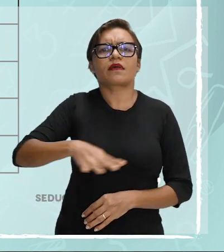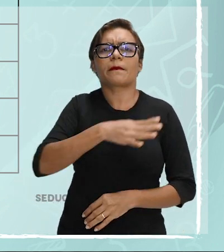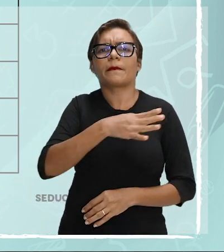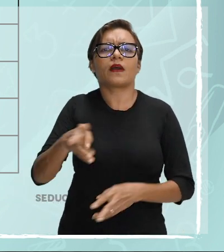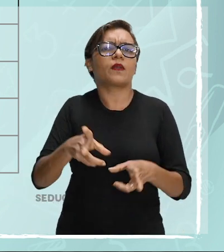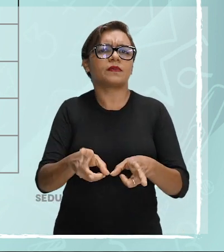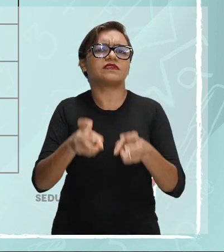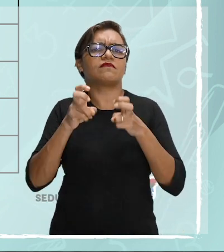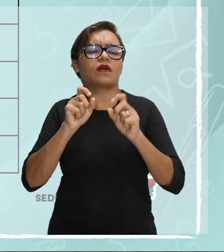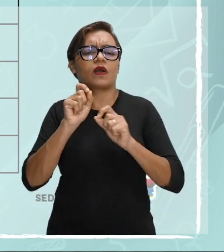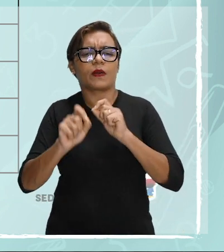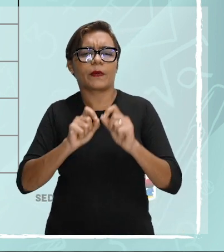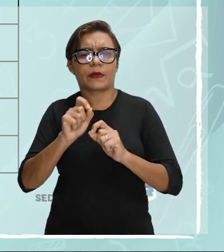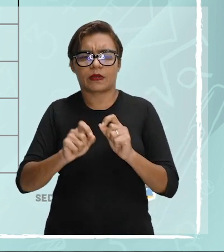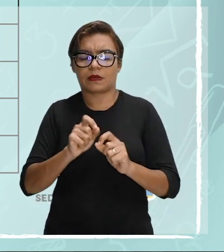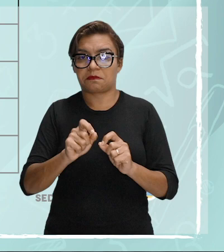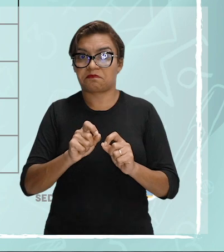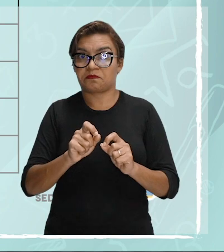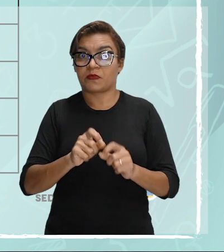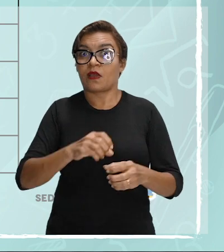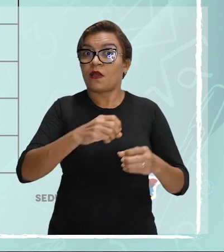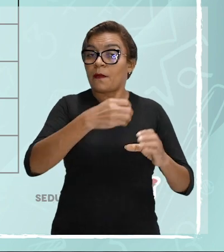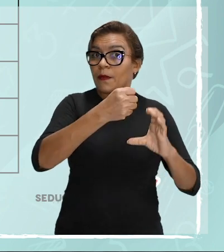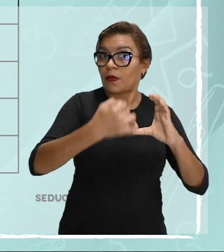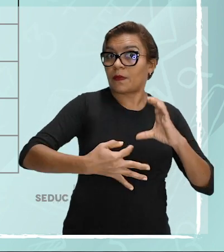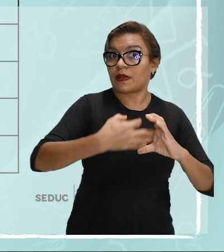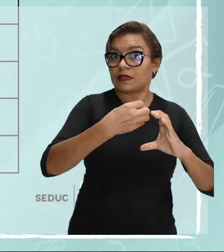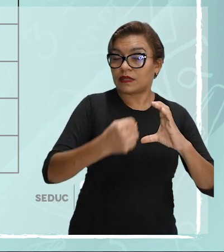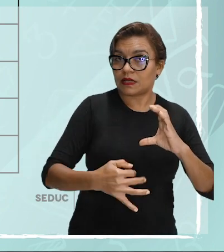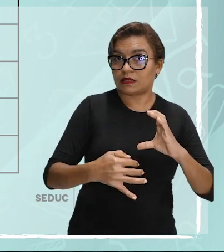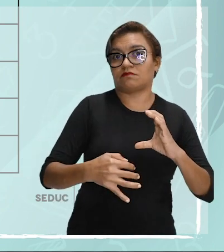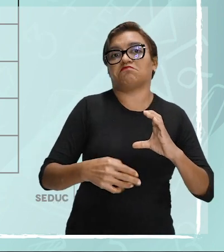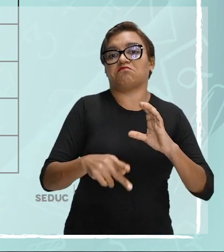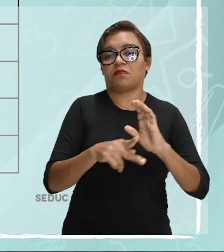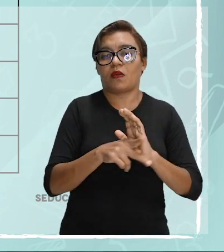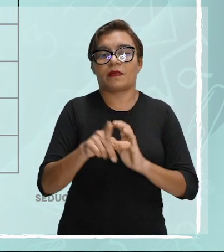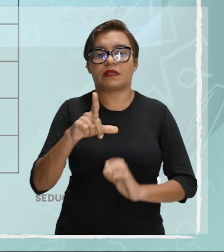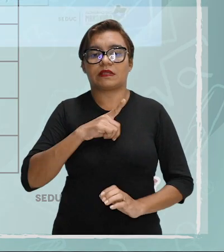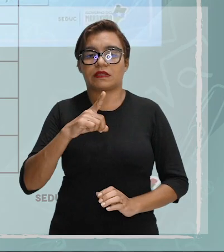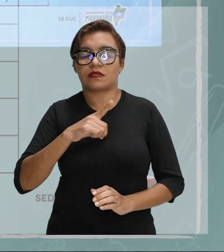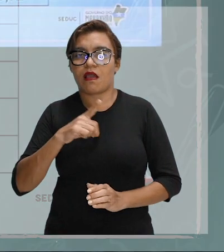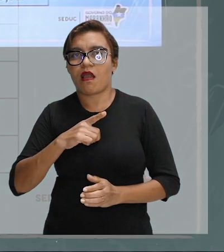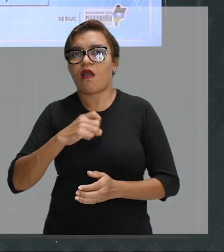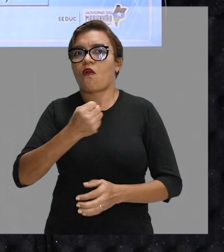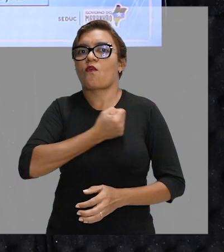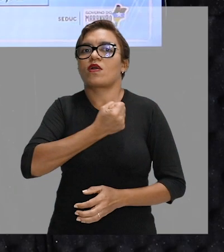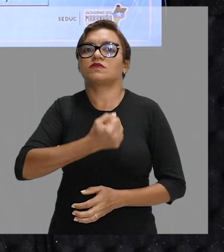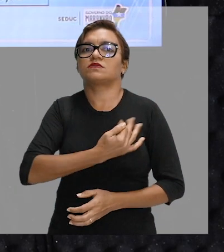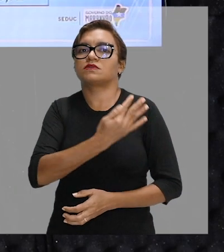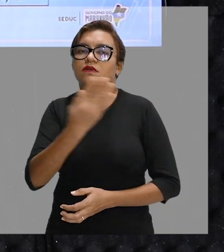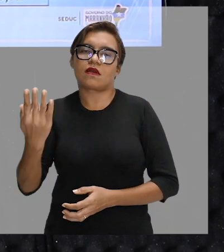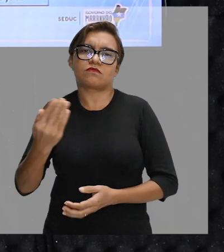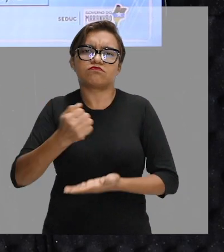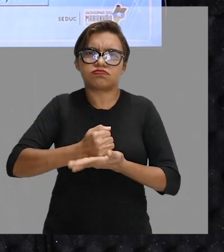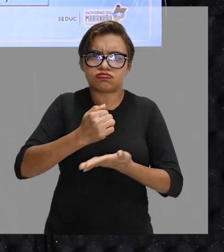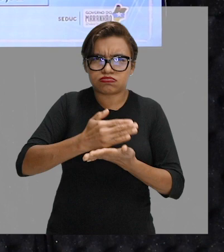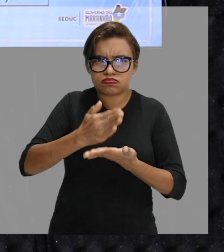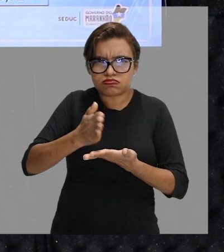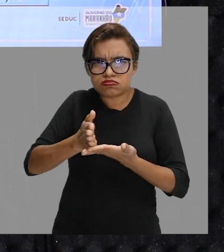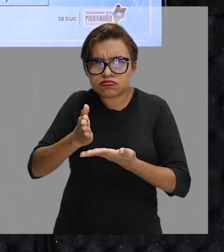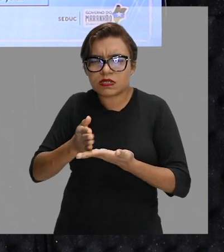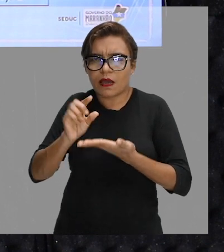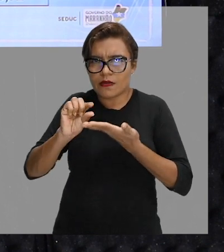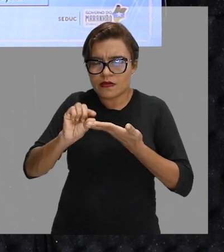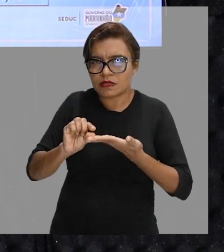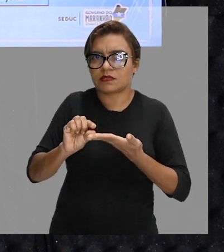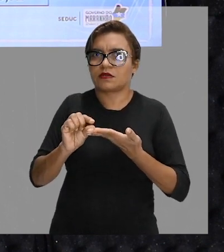a propriedade coligativa ela depende unicamente da quantidade de partículas que nós vamos adicionar. Nós